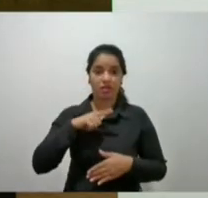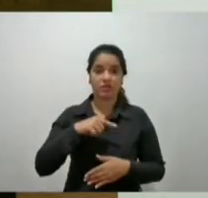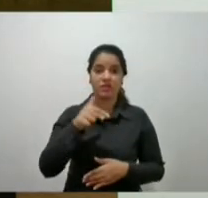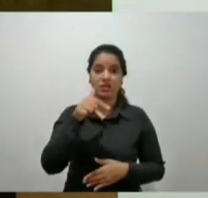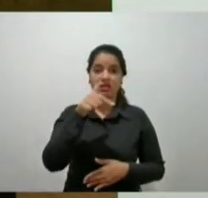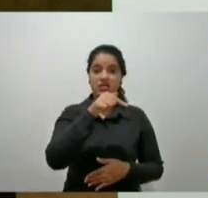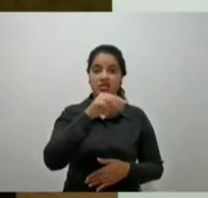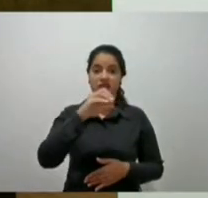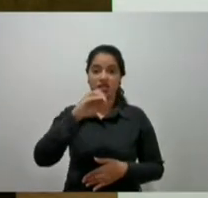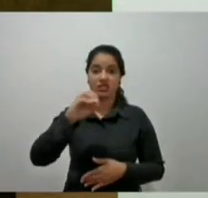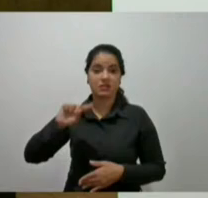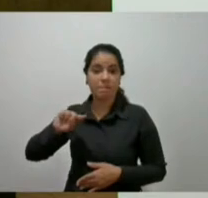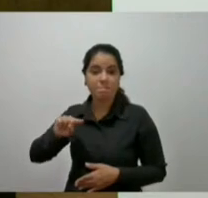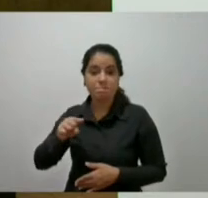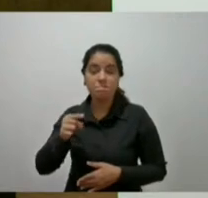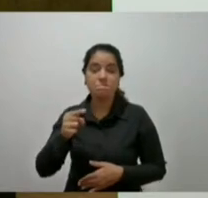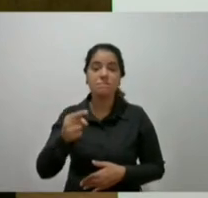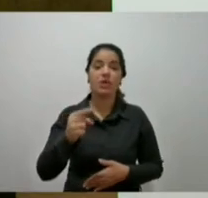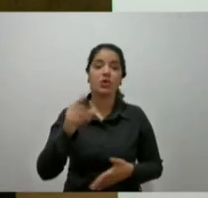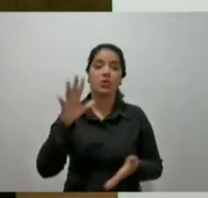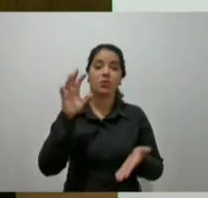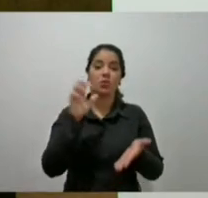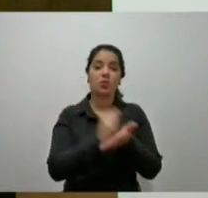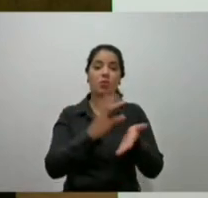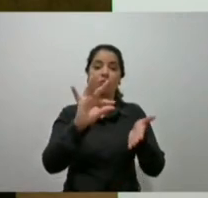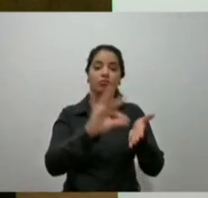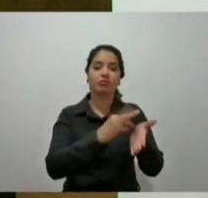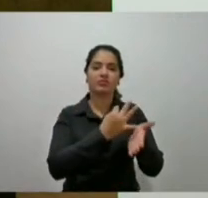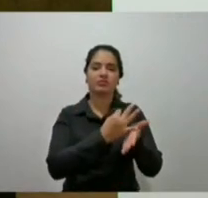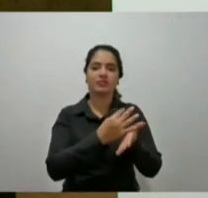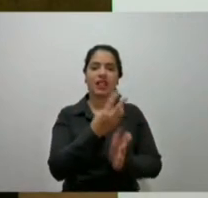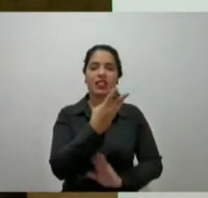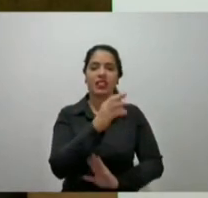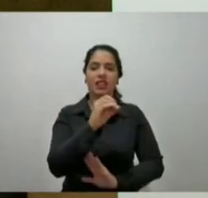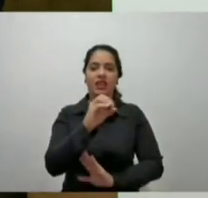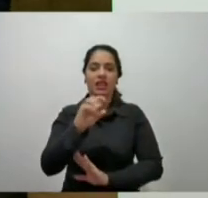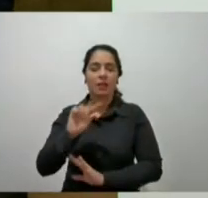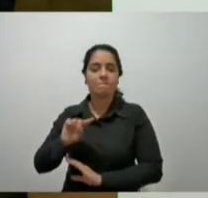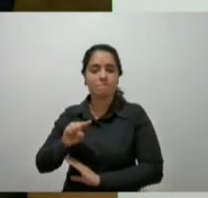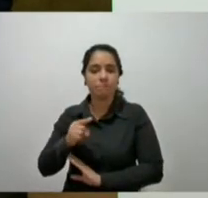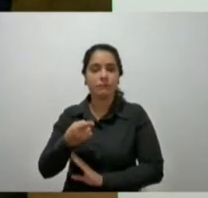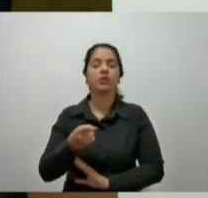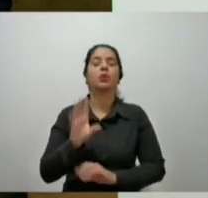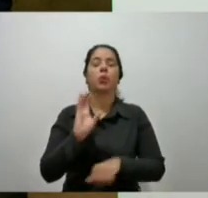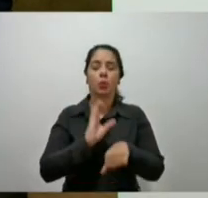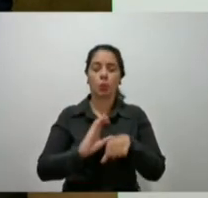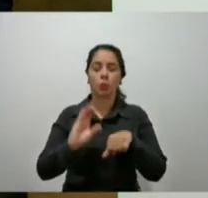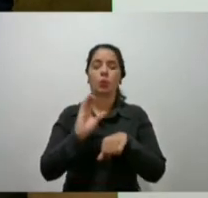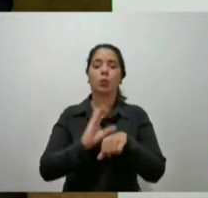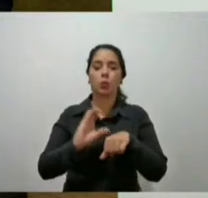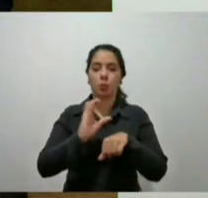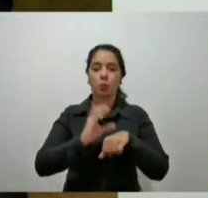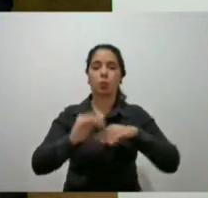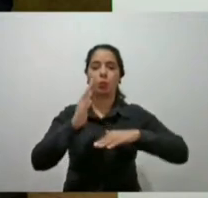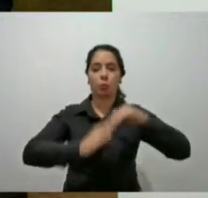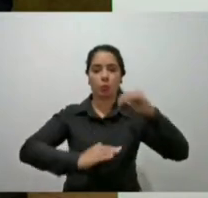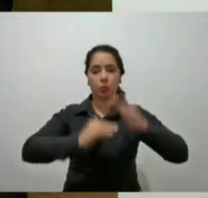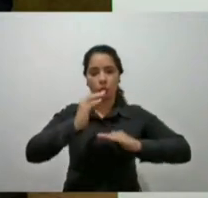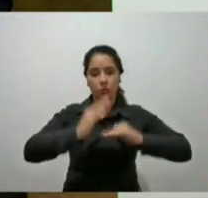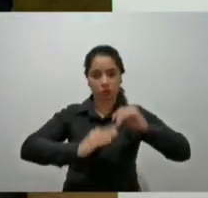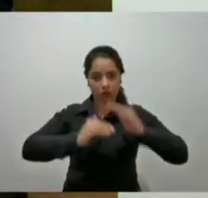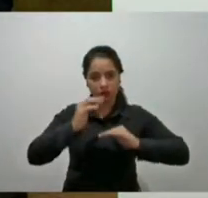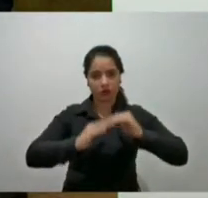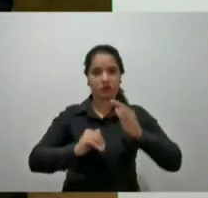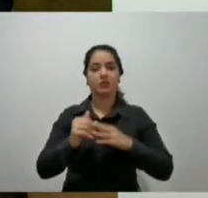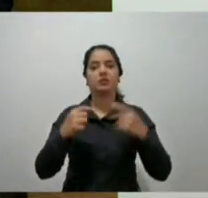Dos 700 mil, 300 mil inscritos fizeram os cursos profissionalizantes que a Porto Seguro disponibilizou